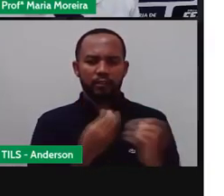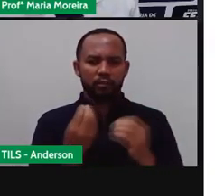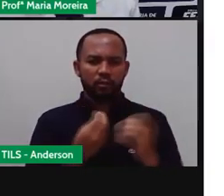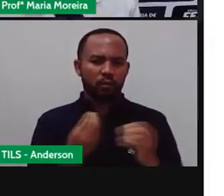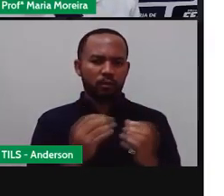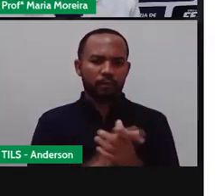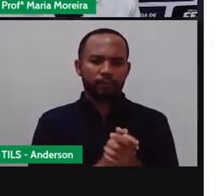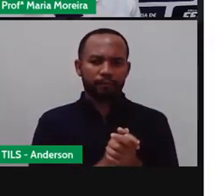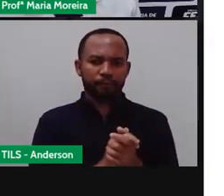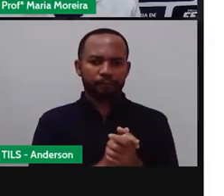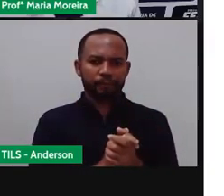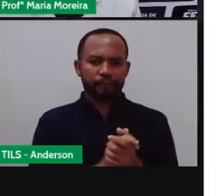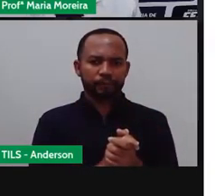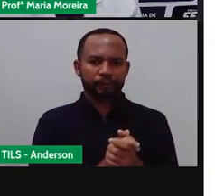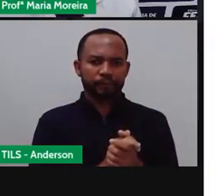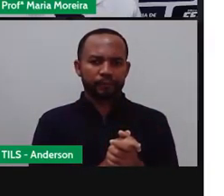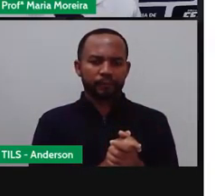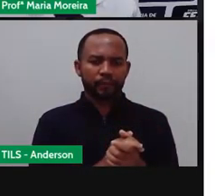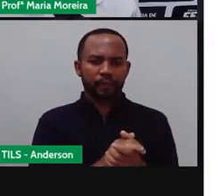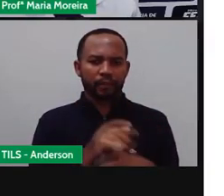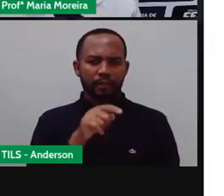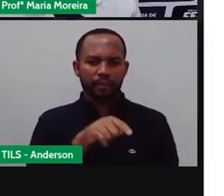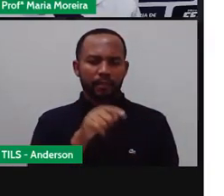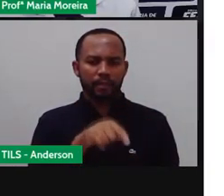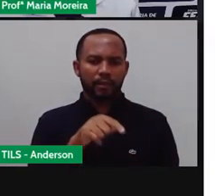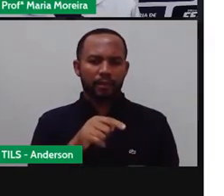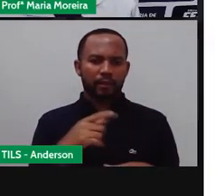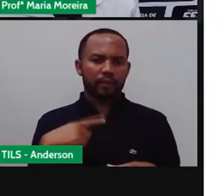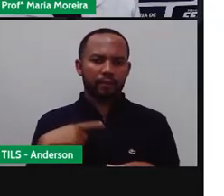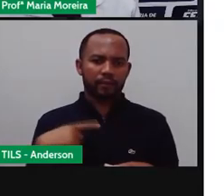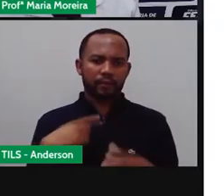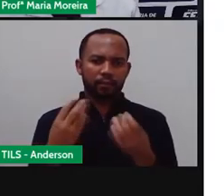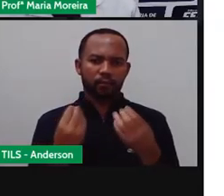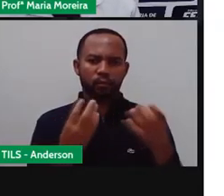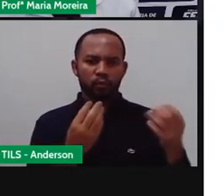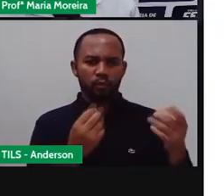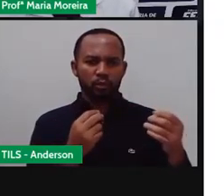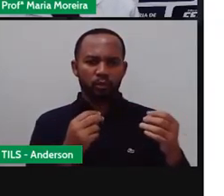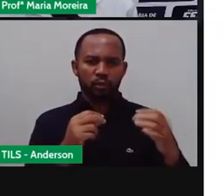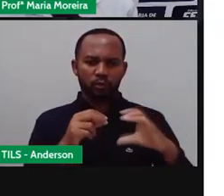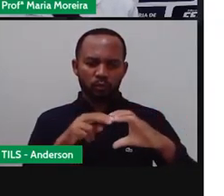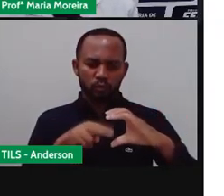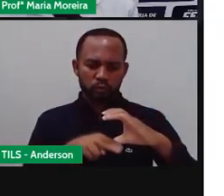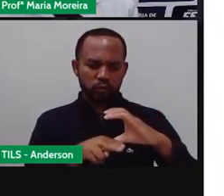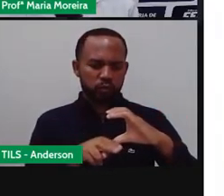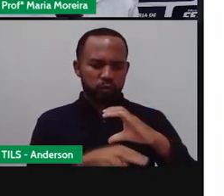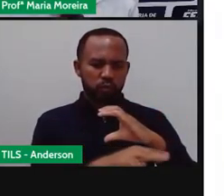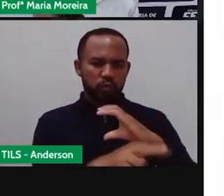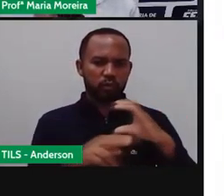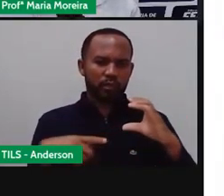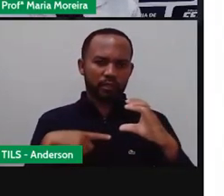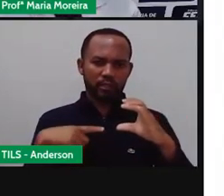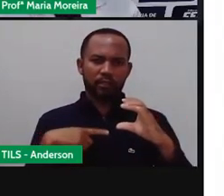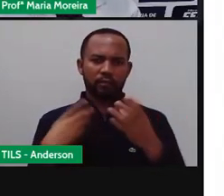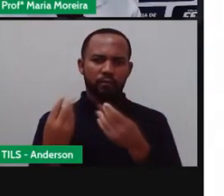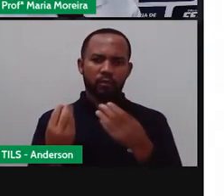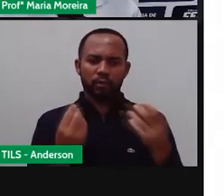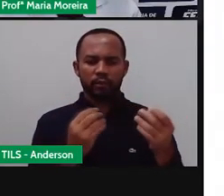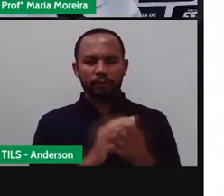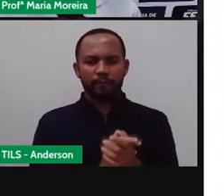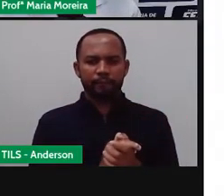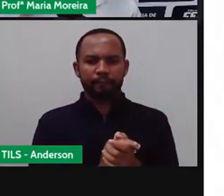Divididas. Bom, o formigueiro, ela é cheio de galerias e túneis subterrâneos. Fica a dica aí para o uso